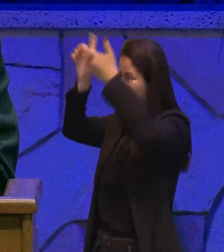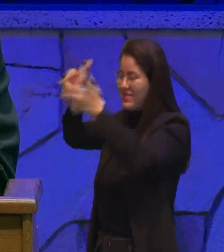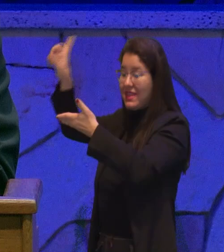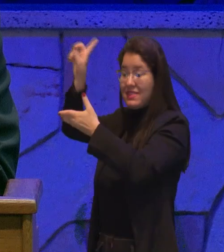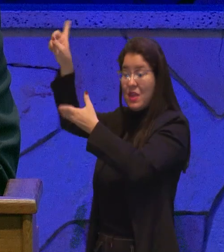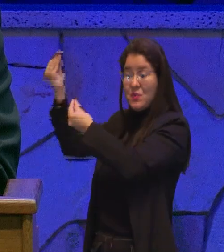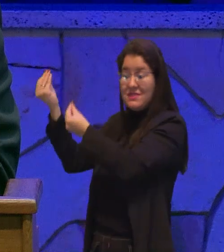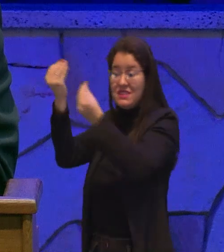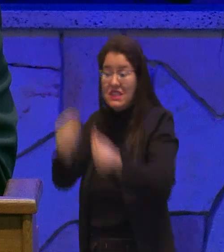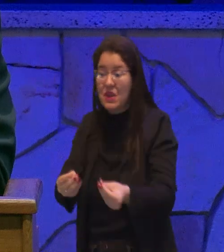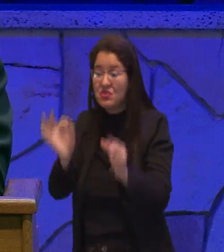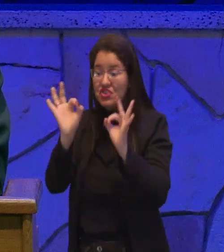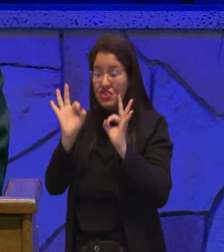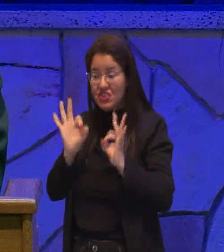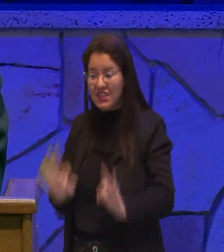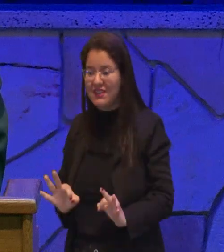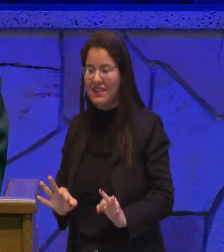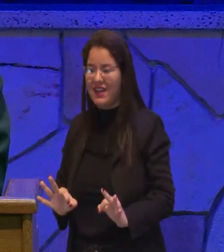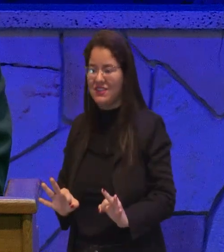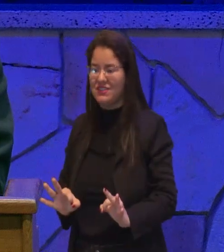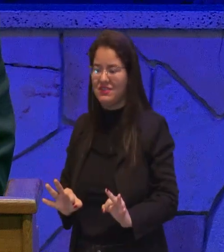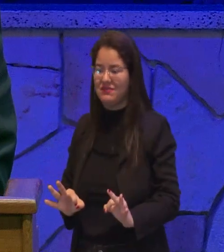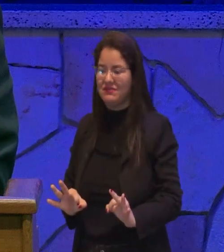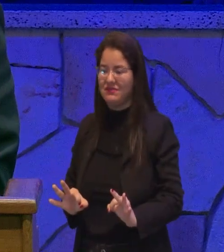dignidade, dando a ele honra.